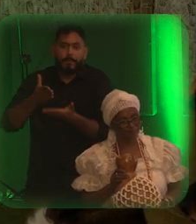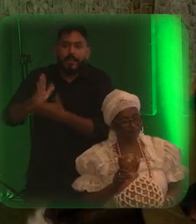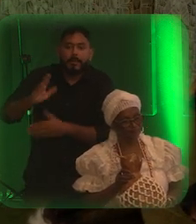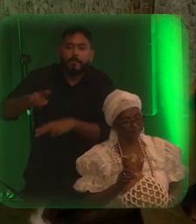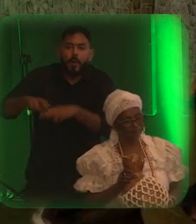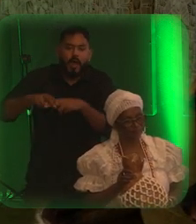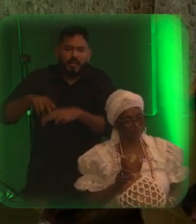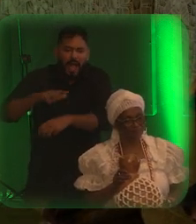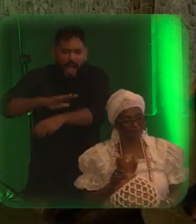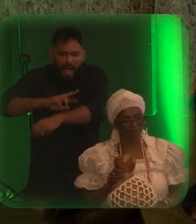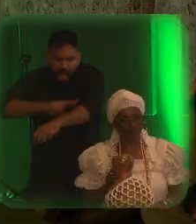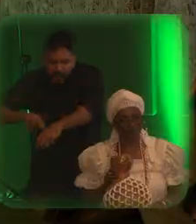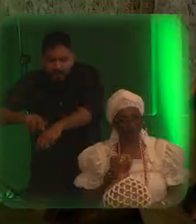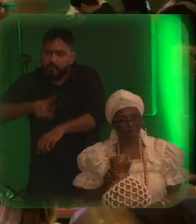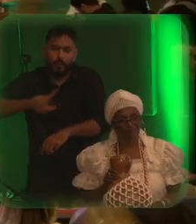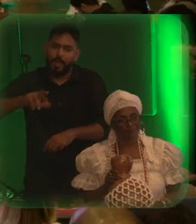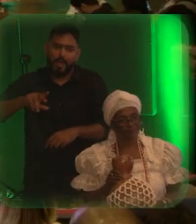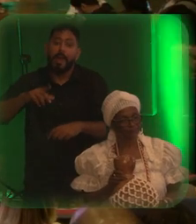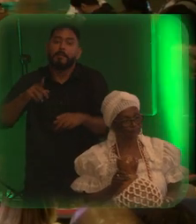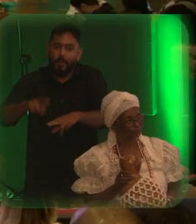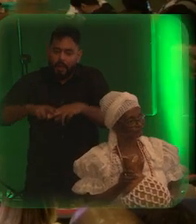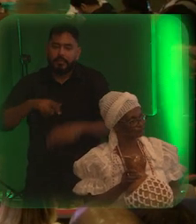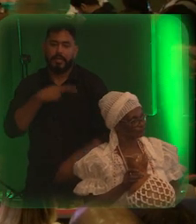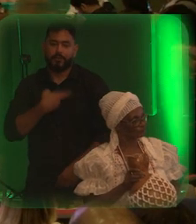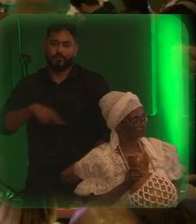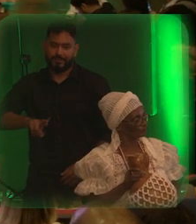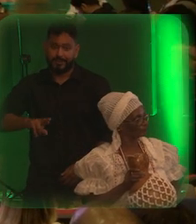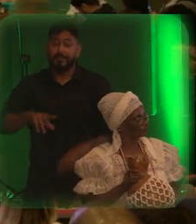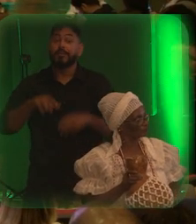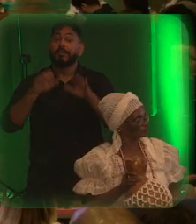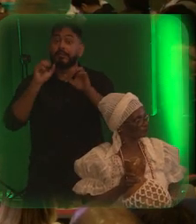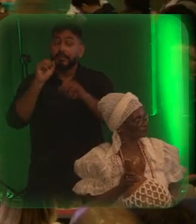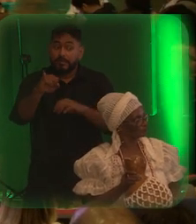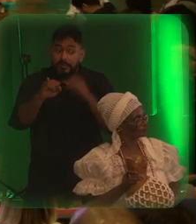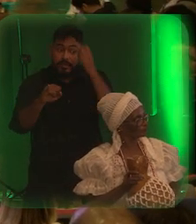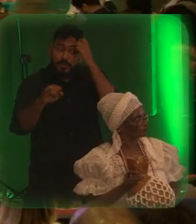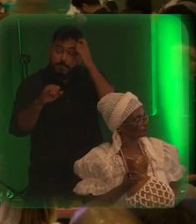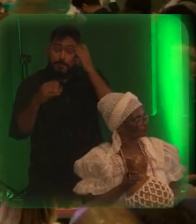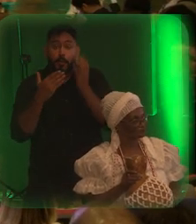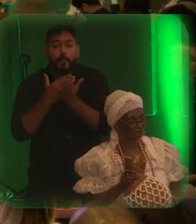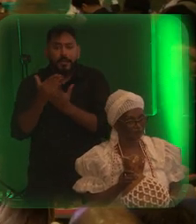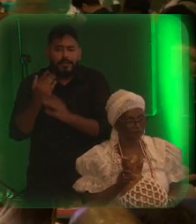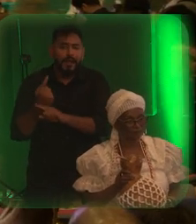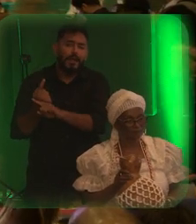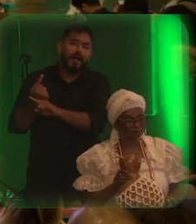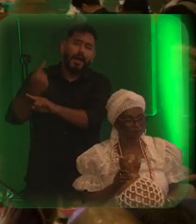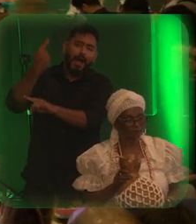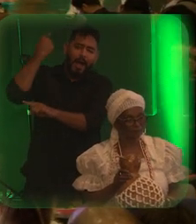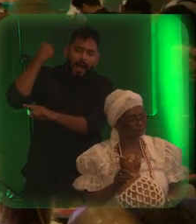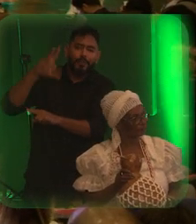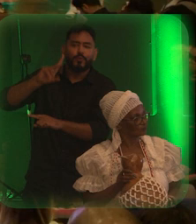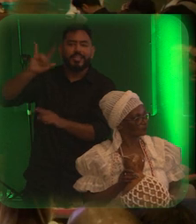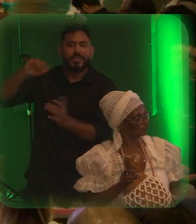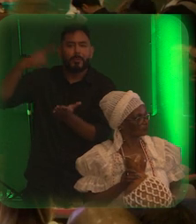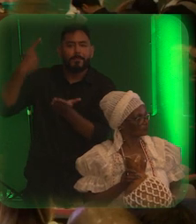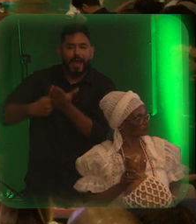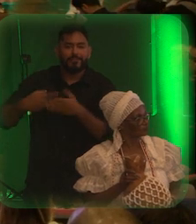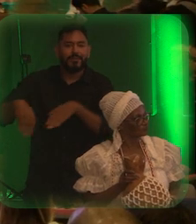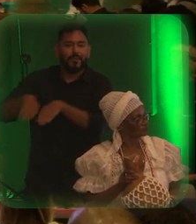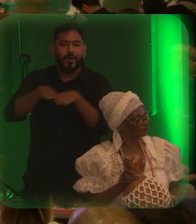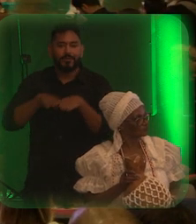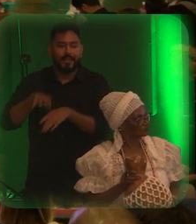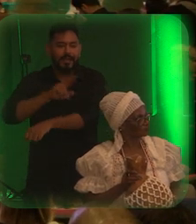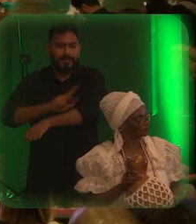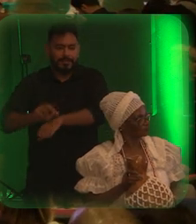é pela questão da sua religiosidade. Então, se a gente começar, como nós conversamos lá no dia do Pacto da Igualdade da Senhora, que eu entendo a